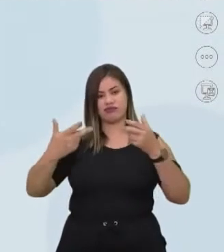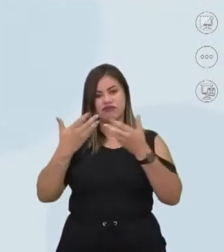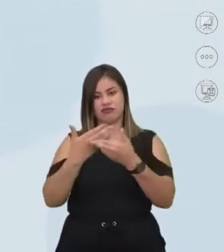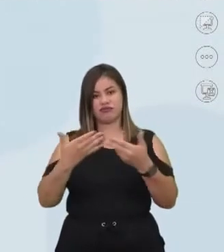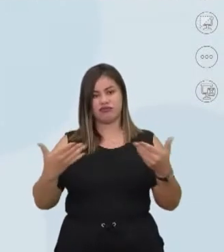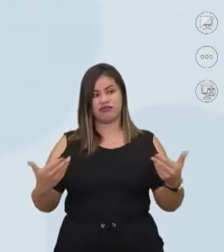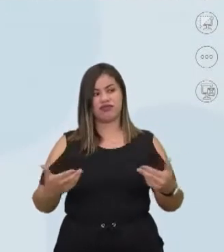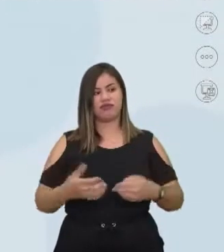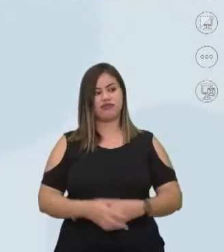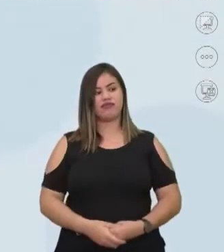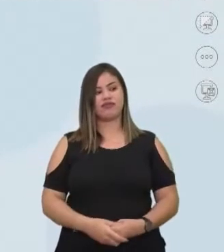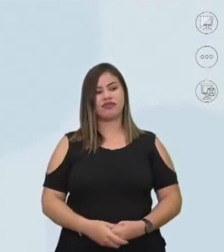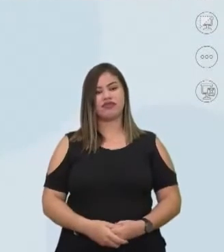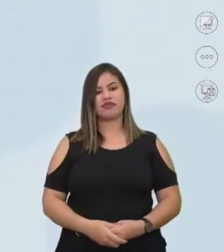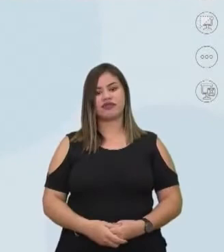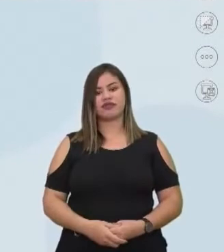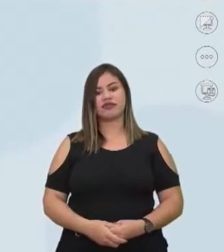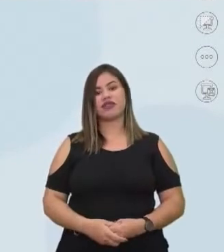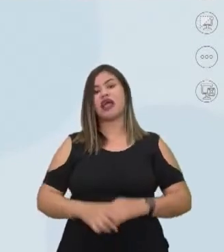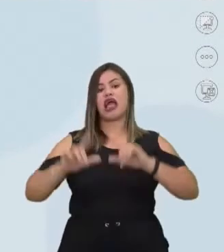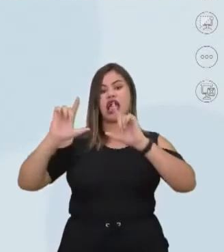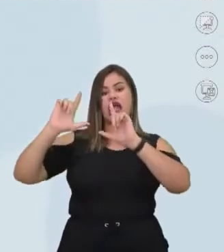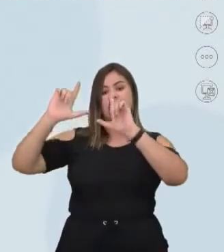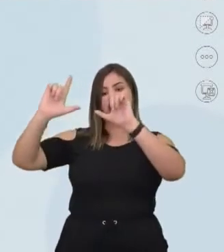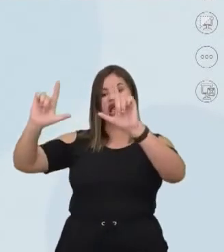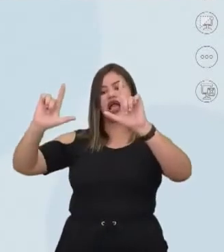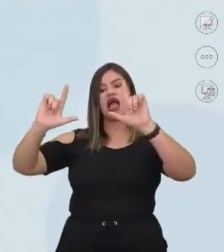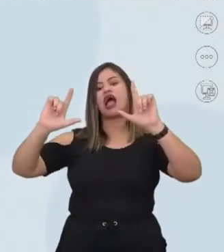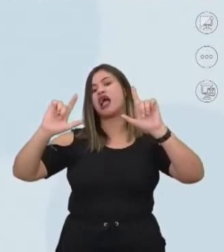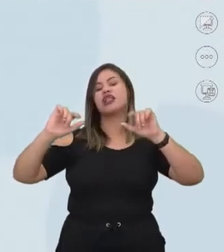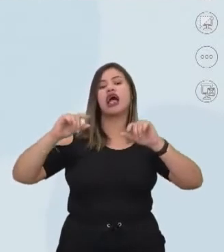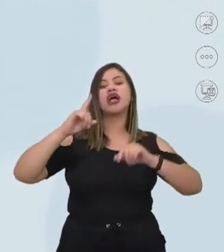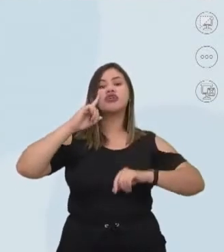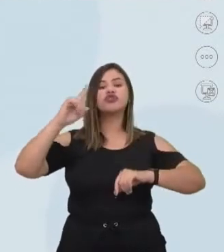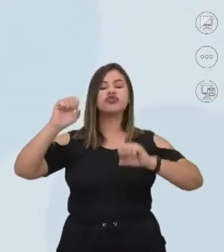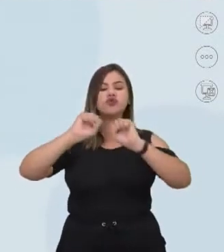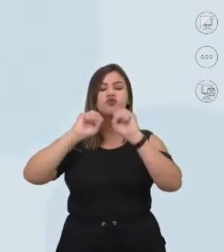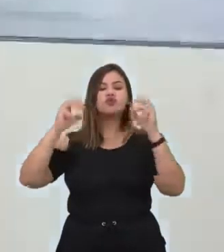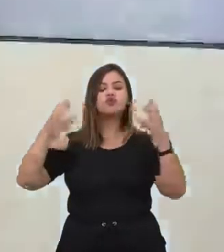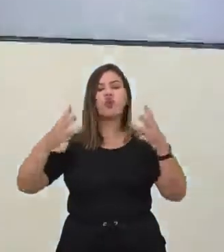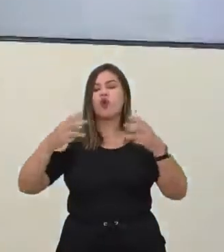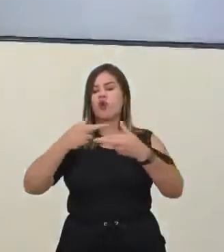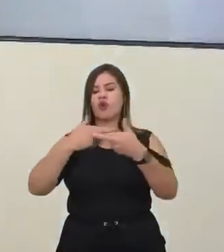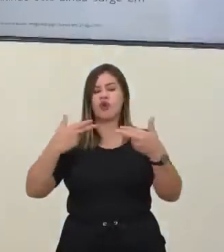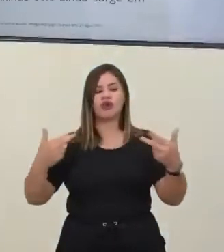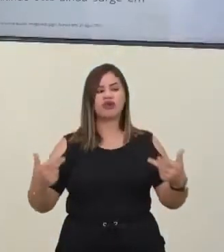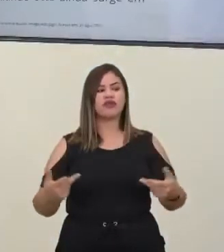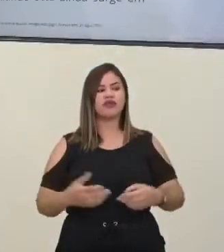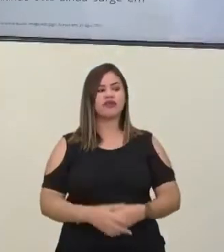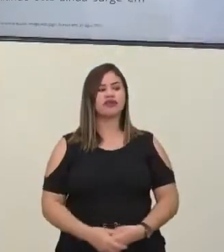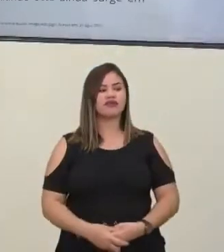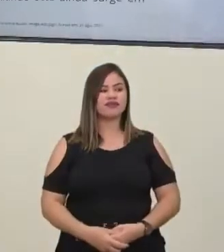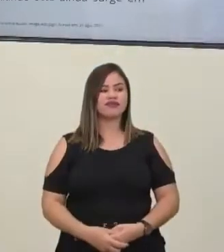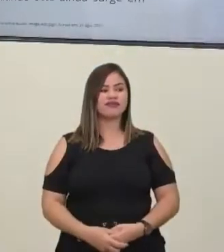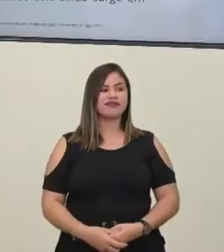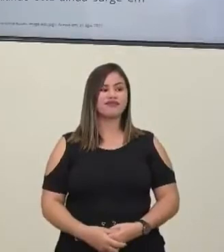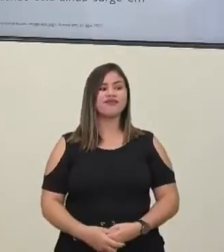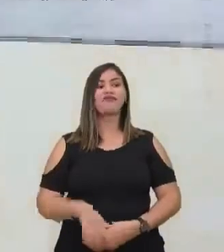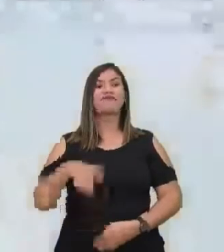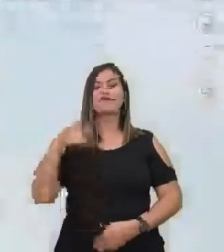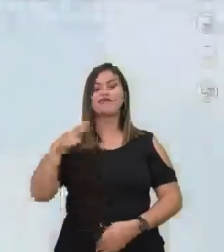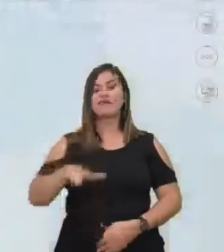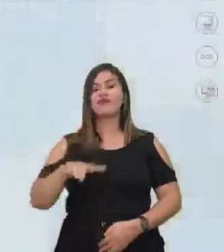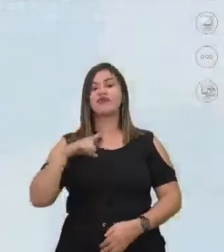campanha publicitária, cartaz, mostrando onde é que vai ter show, tal, né? E nós temos ainda, né, para a